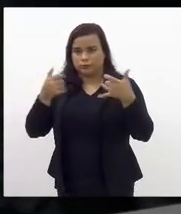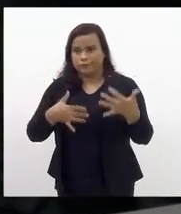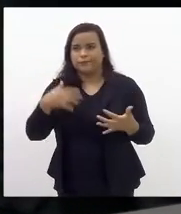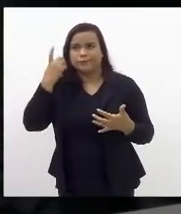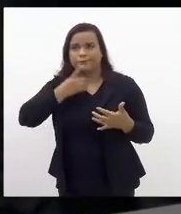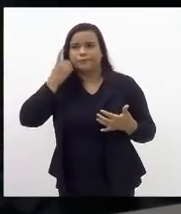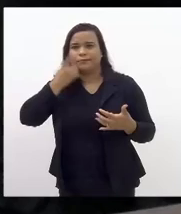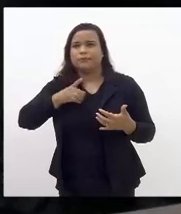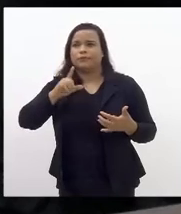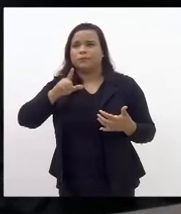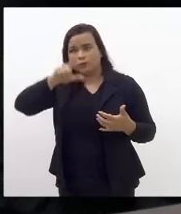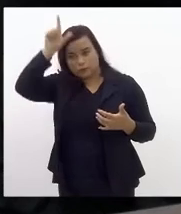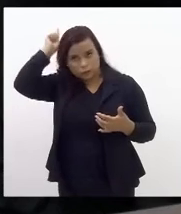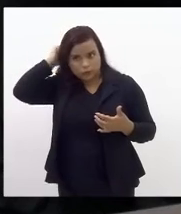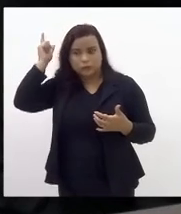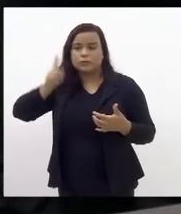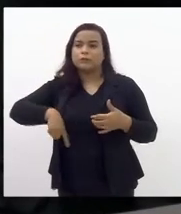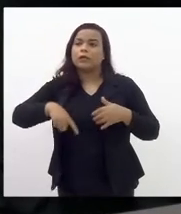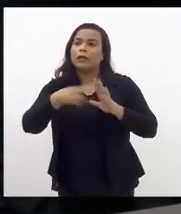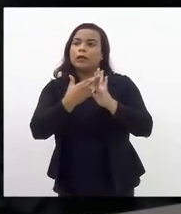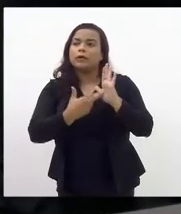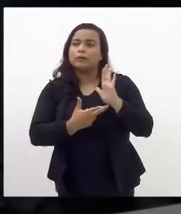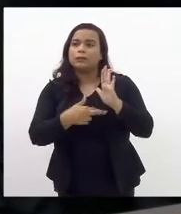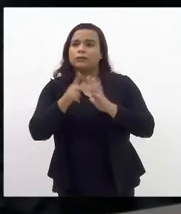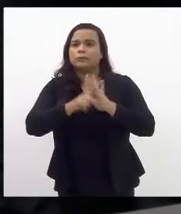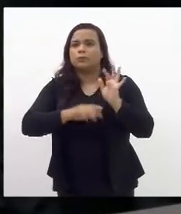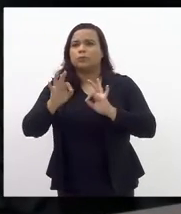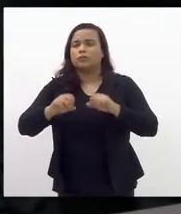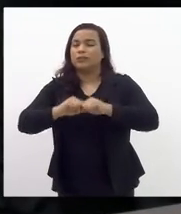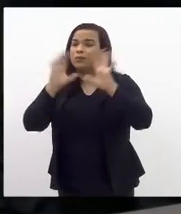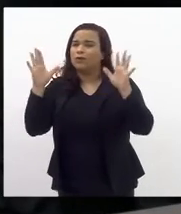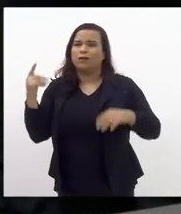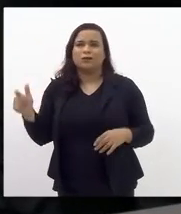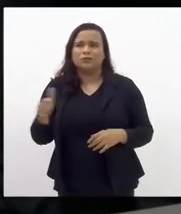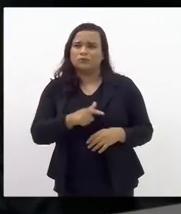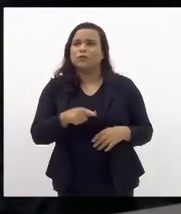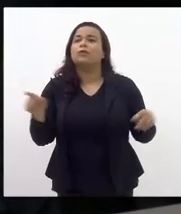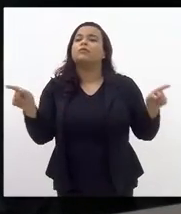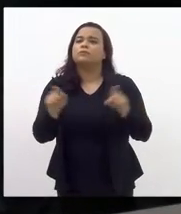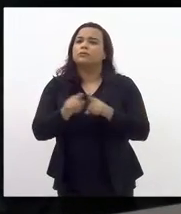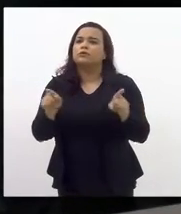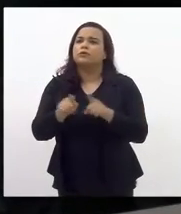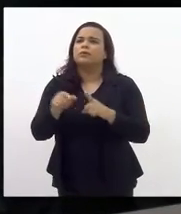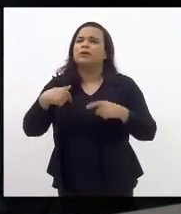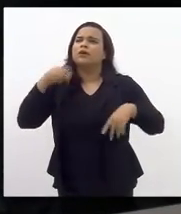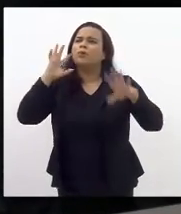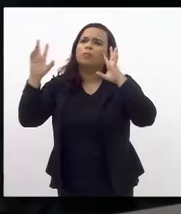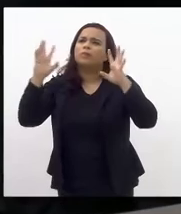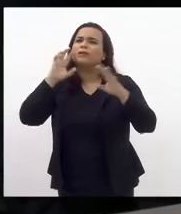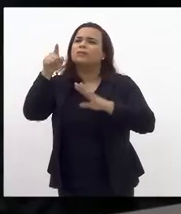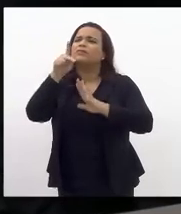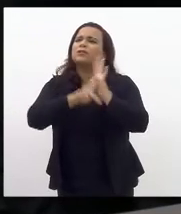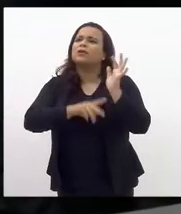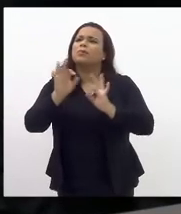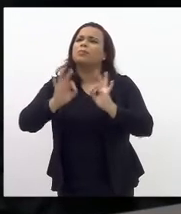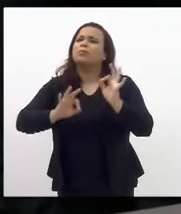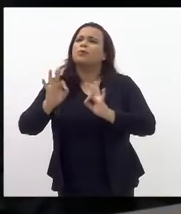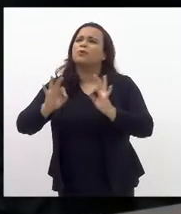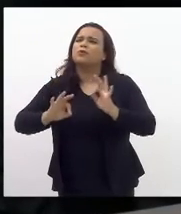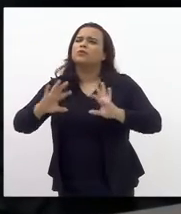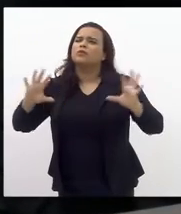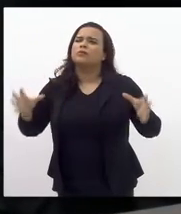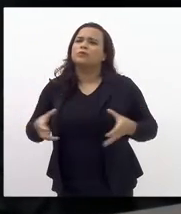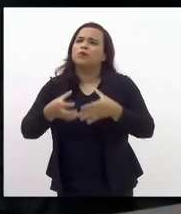Luiz Paulo, que a redação do projeto não estava muito clara, eu fiquei me perguntando por que esse projeto não deveria valer para o conjunto